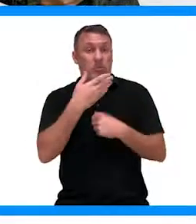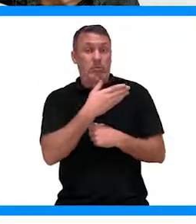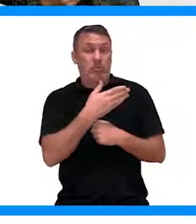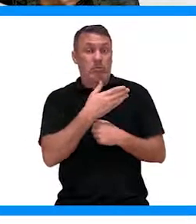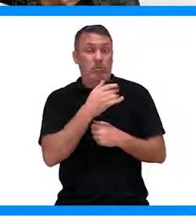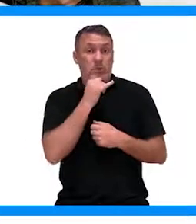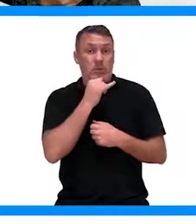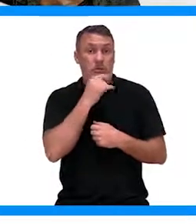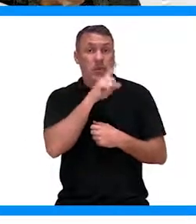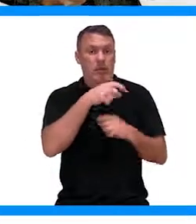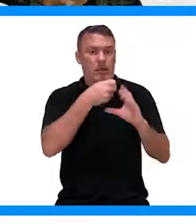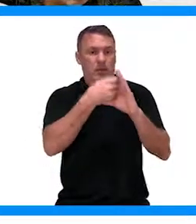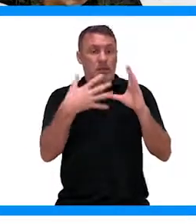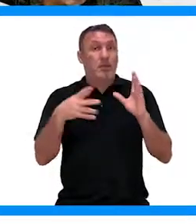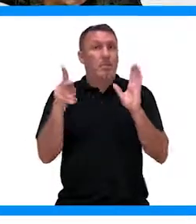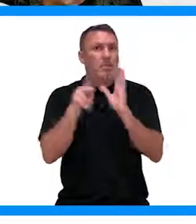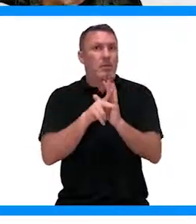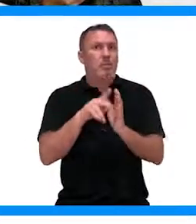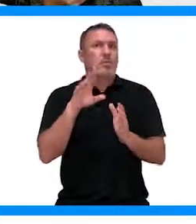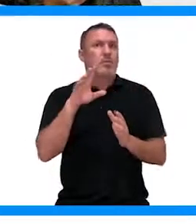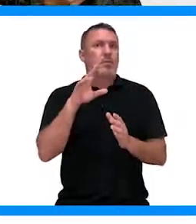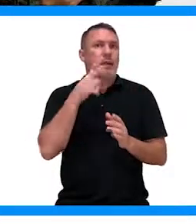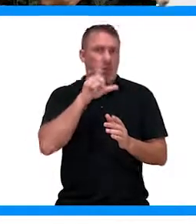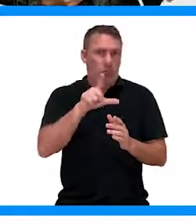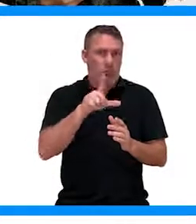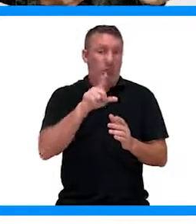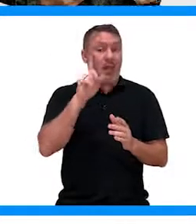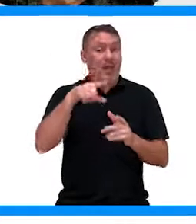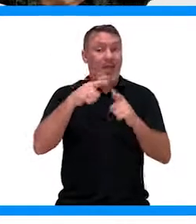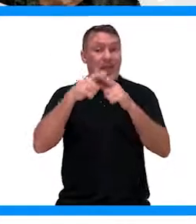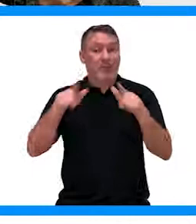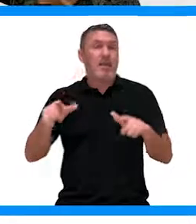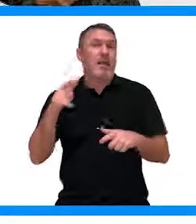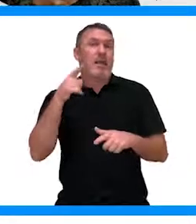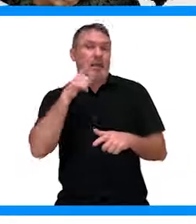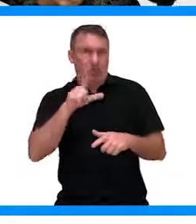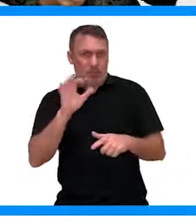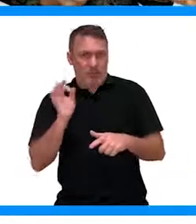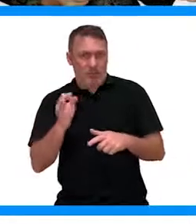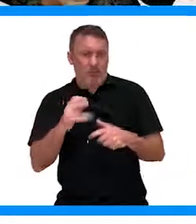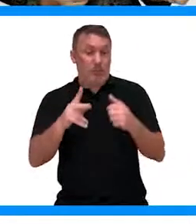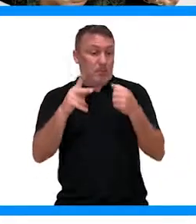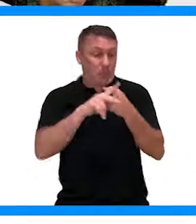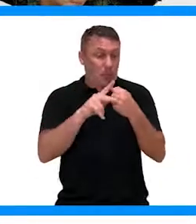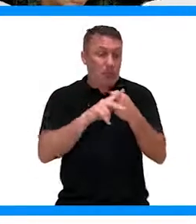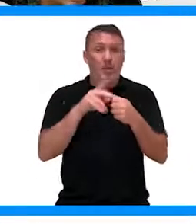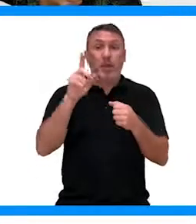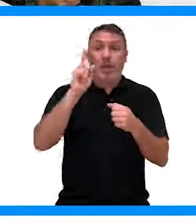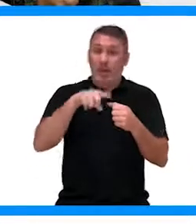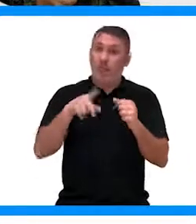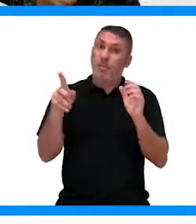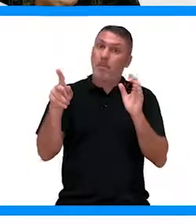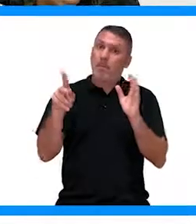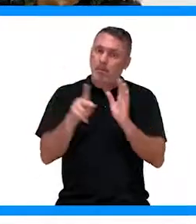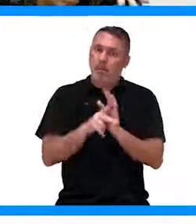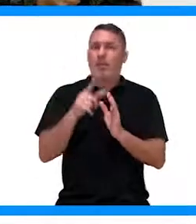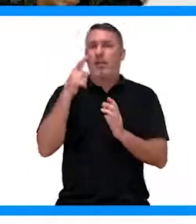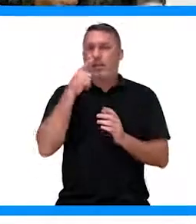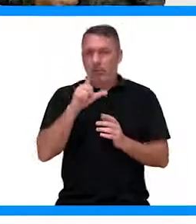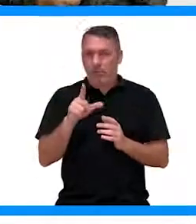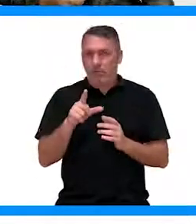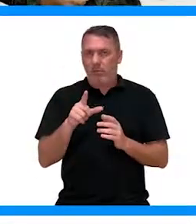o pronome, que é uma característica da língua, é a gramática da língua, então a gente está falando da própria